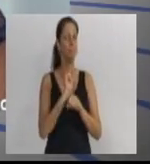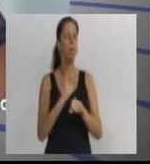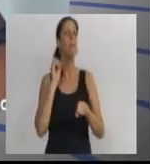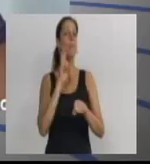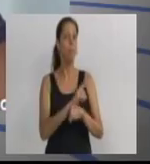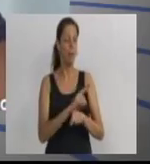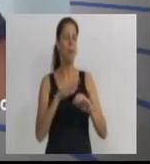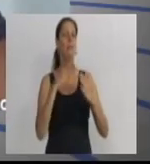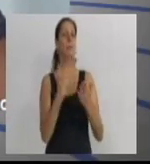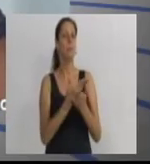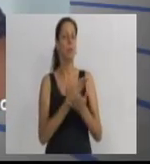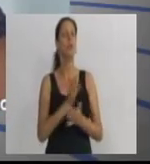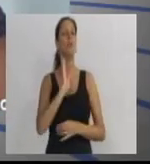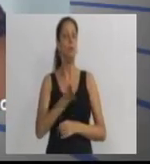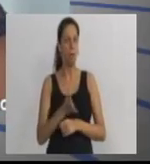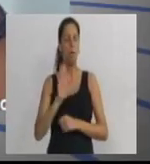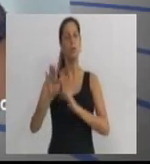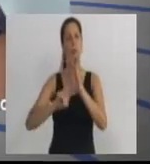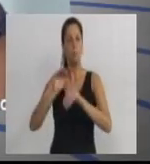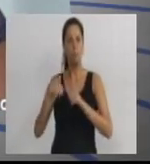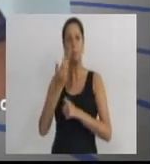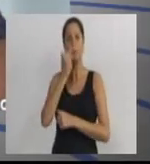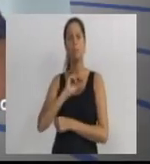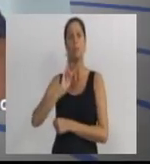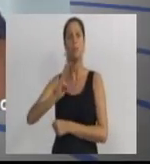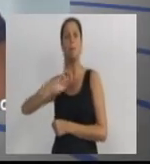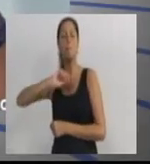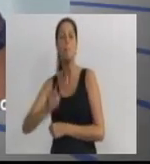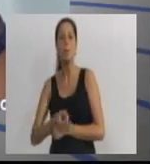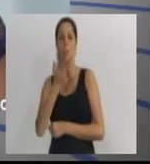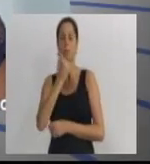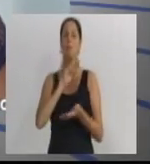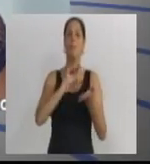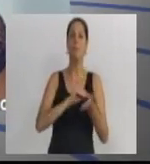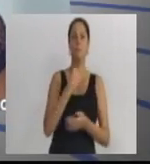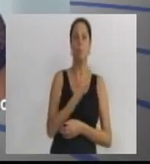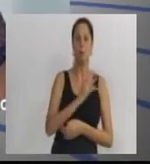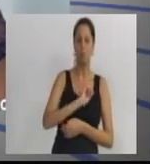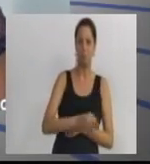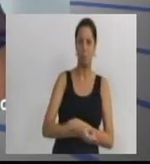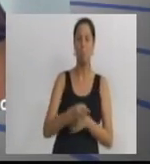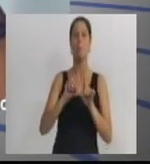mesmo nós tendo chamado 3 mil crianças. 3 mil crianças que estavam na